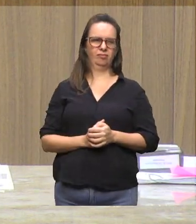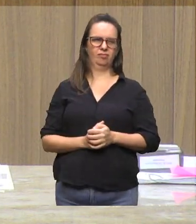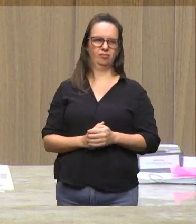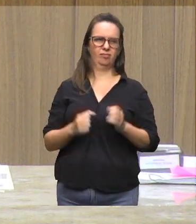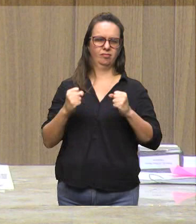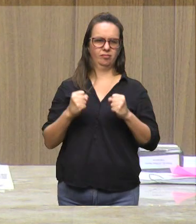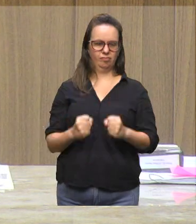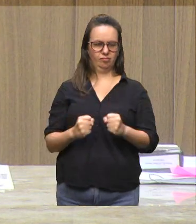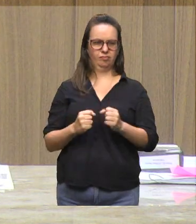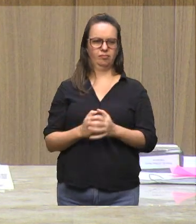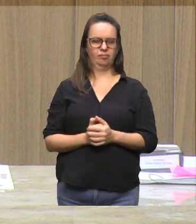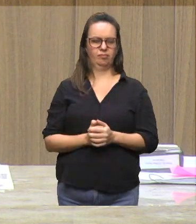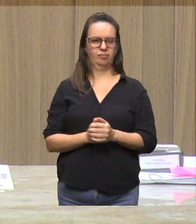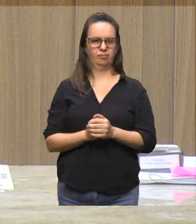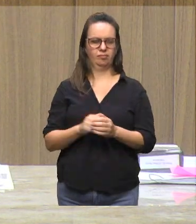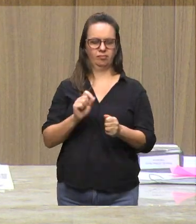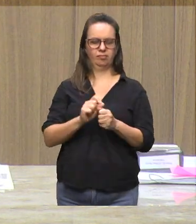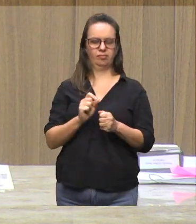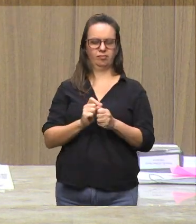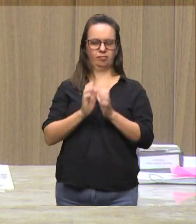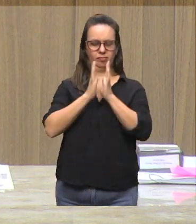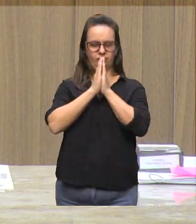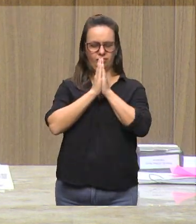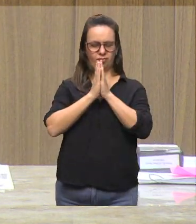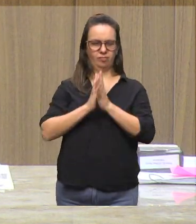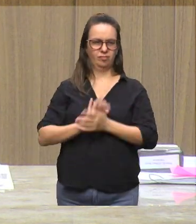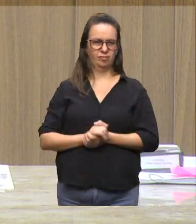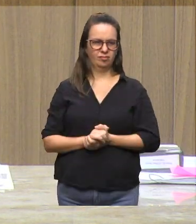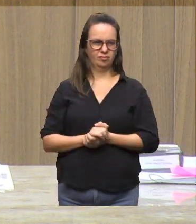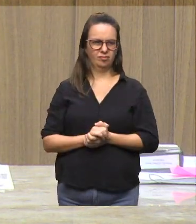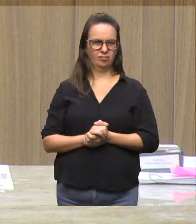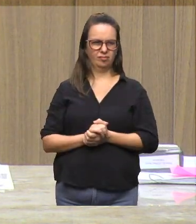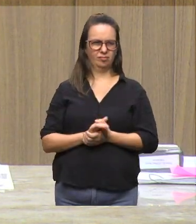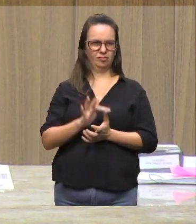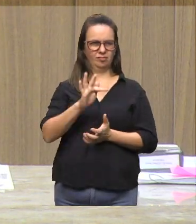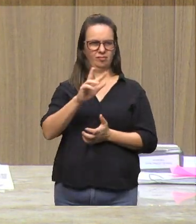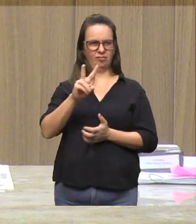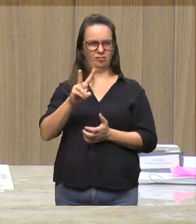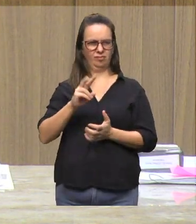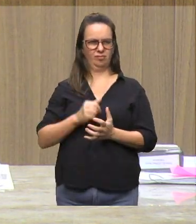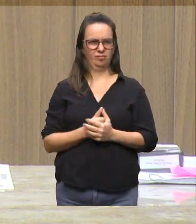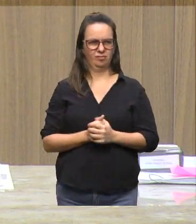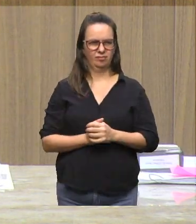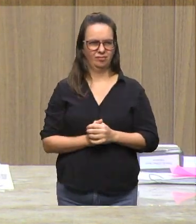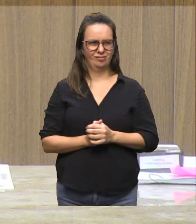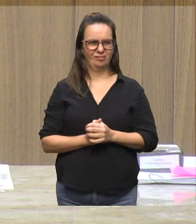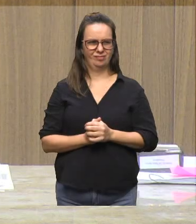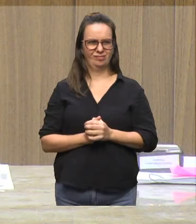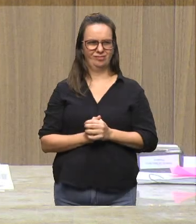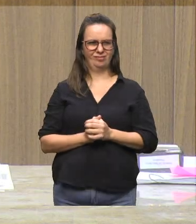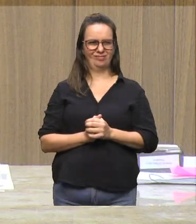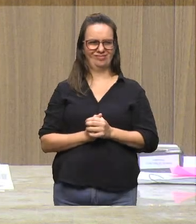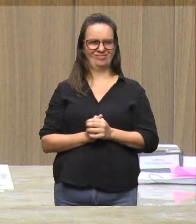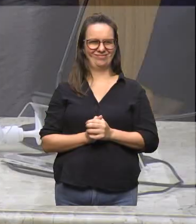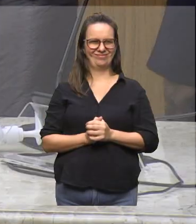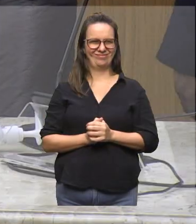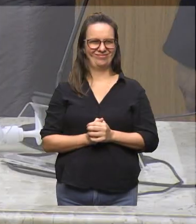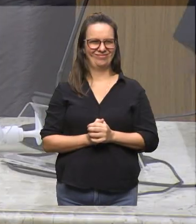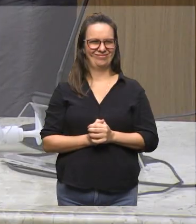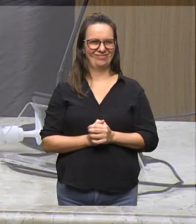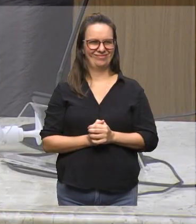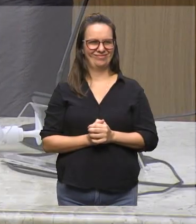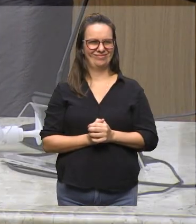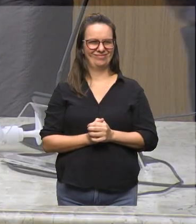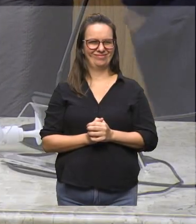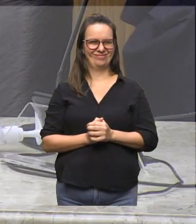fazer a leitura do Pai Nosso. Pela ordem, vereador Fernando Vieira. Obrigado, senhora